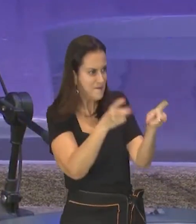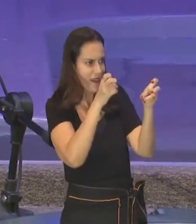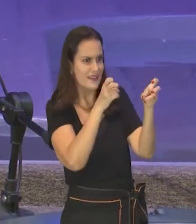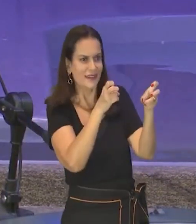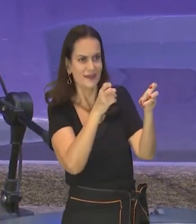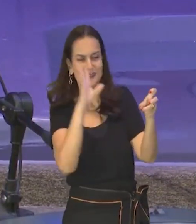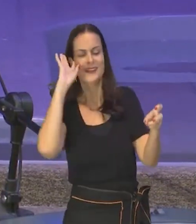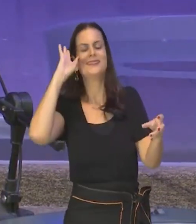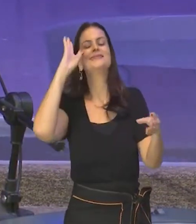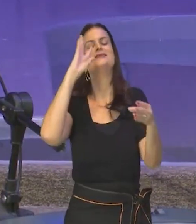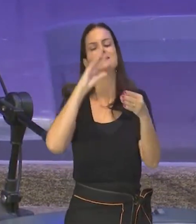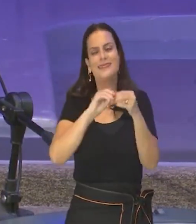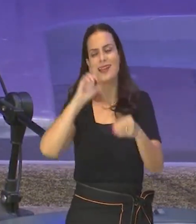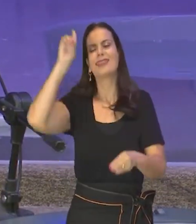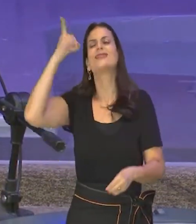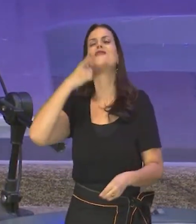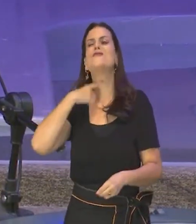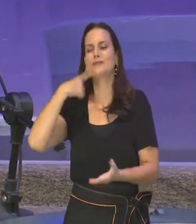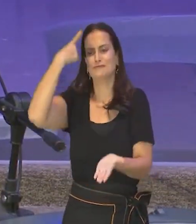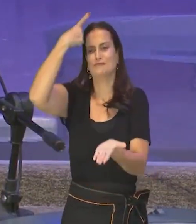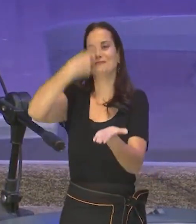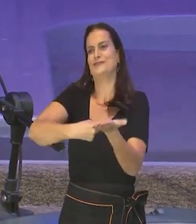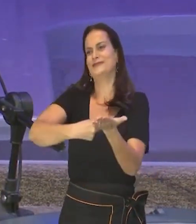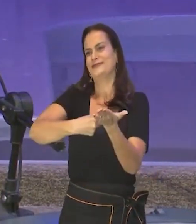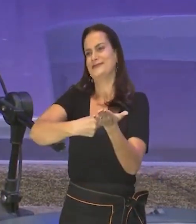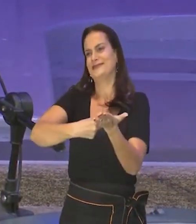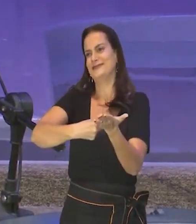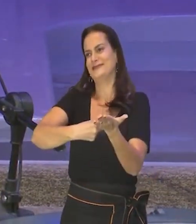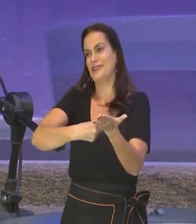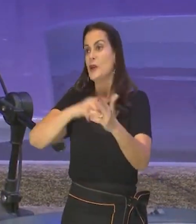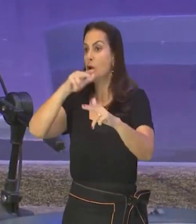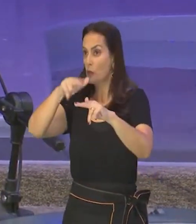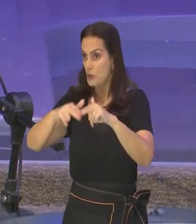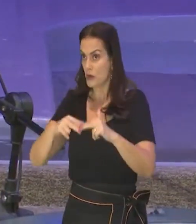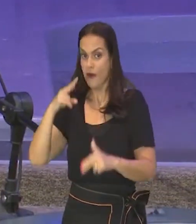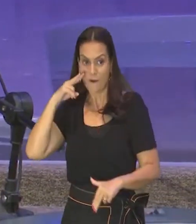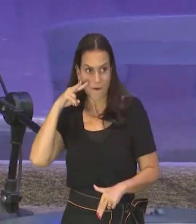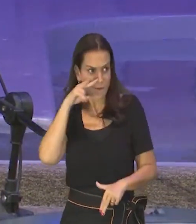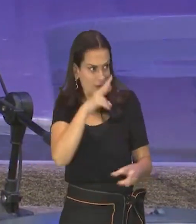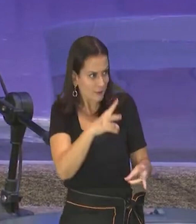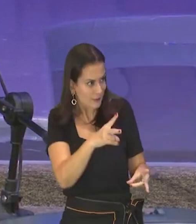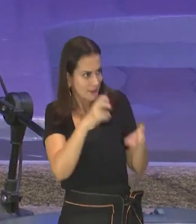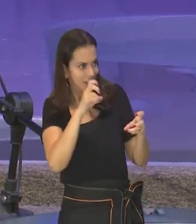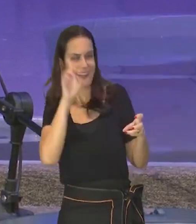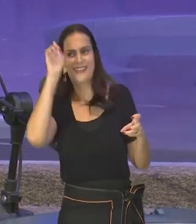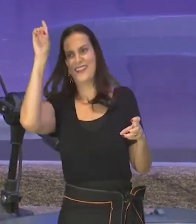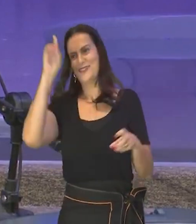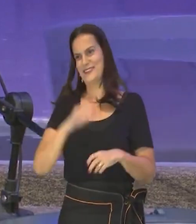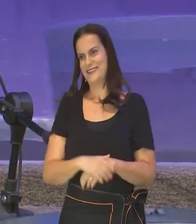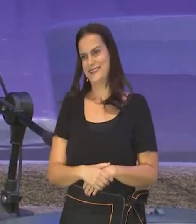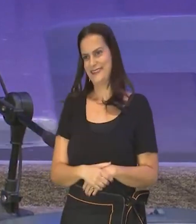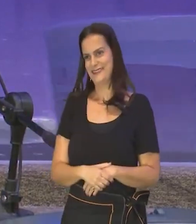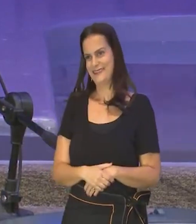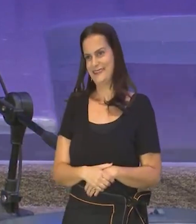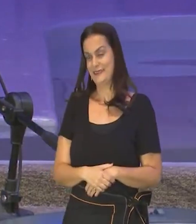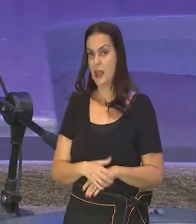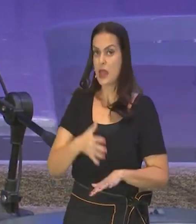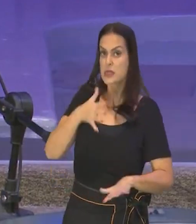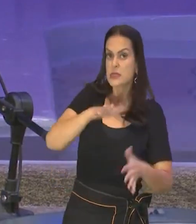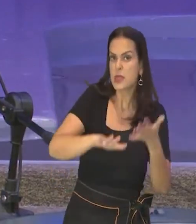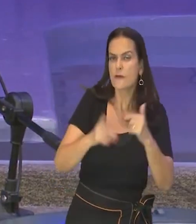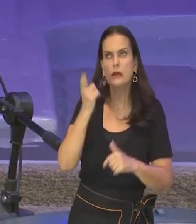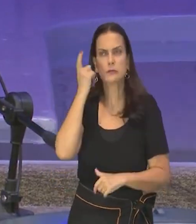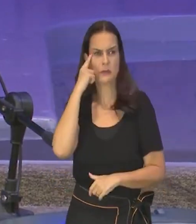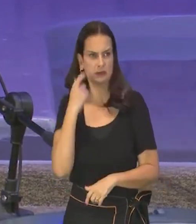e entender o mover de Deus. Por isso, eu vejo Deus. Talvez você ache